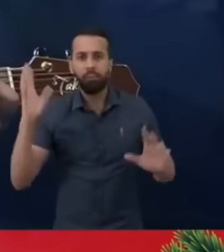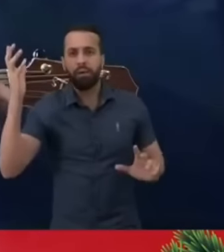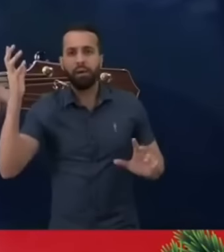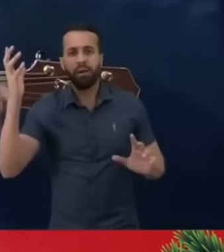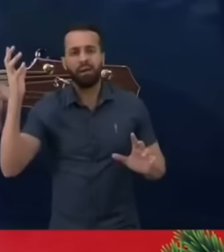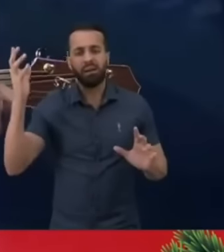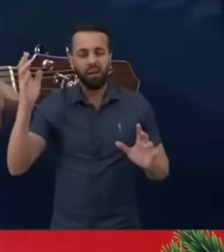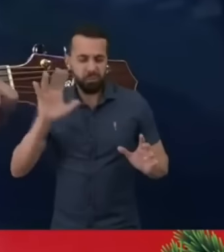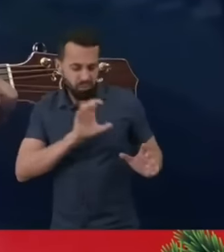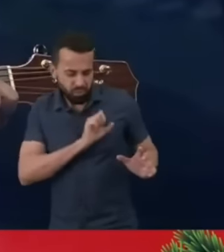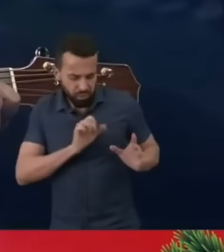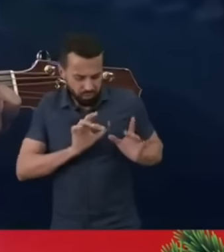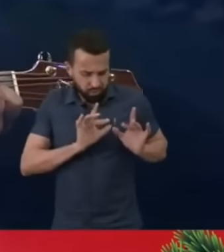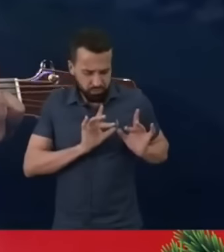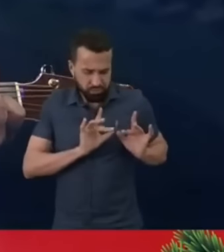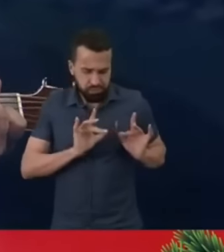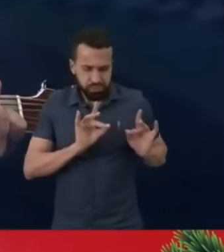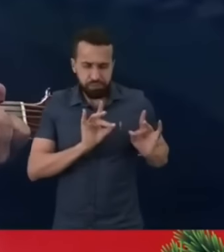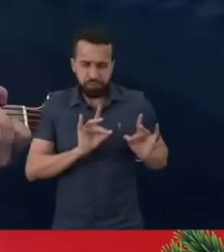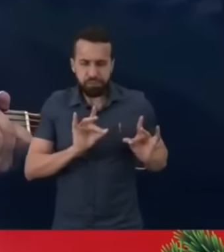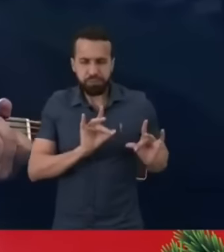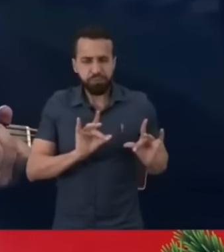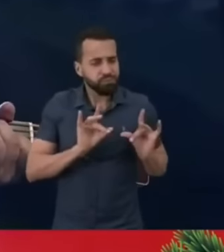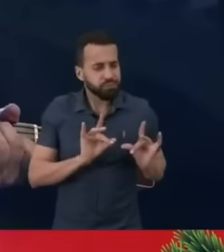morre um pouquinho